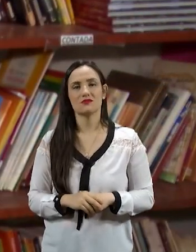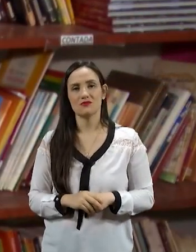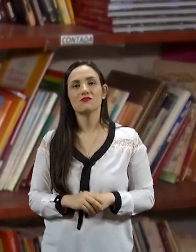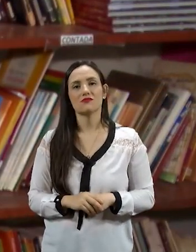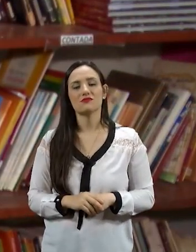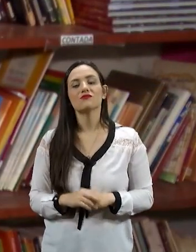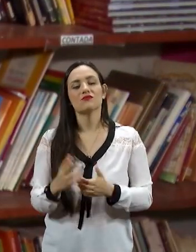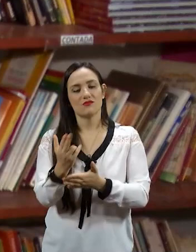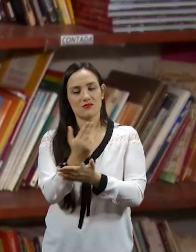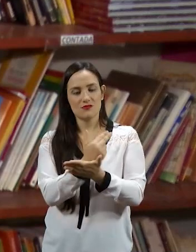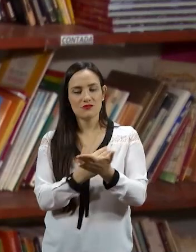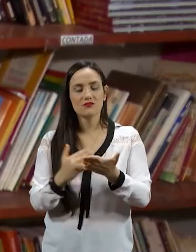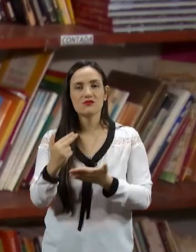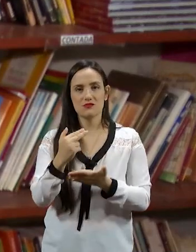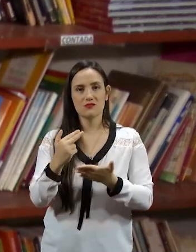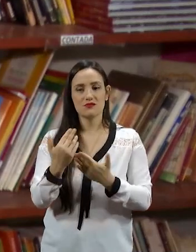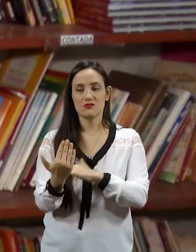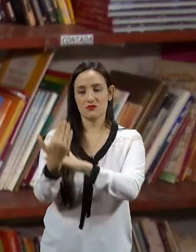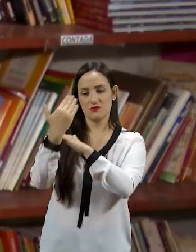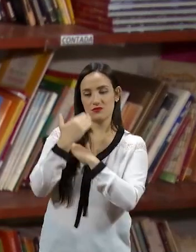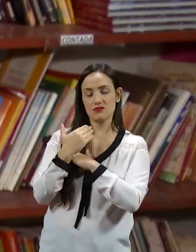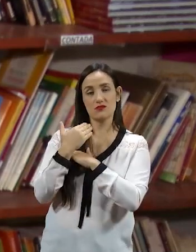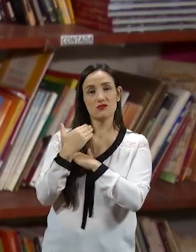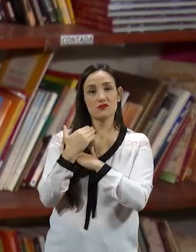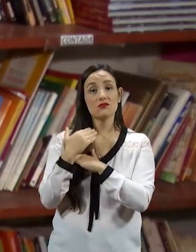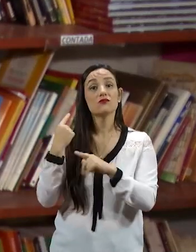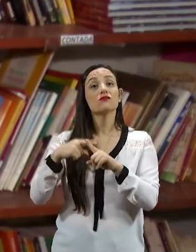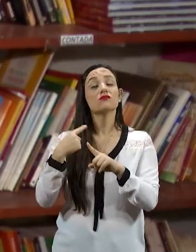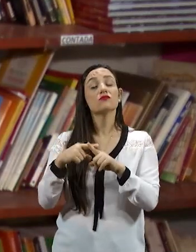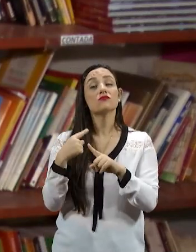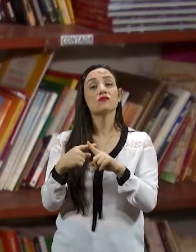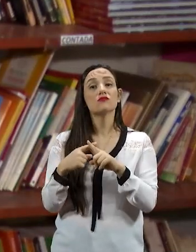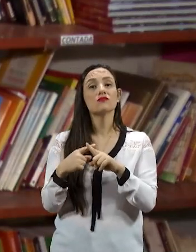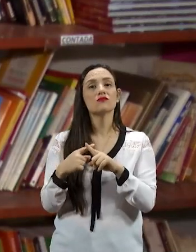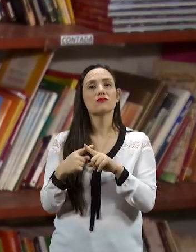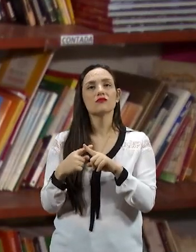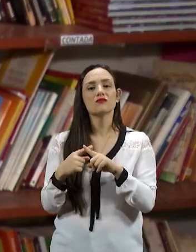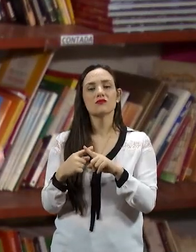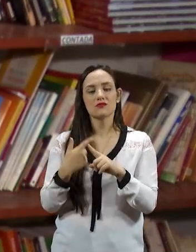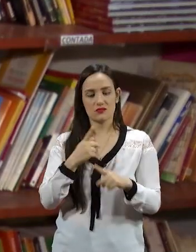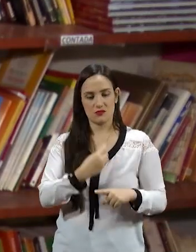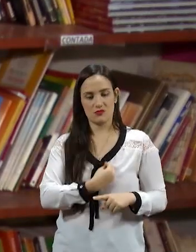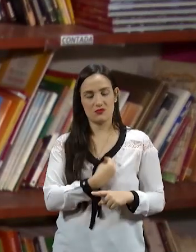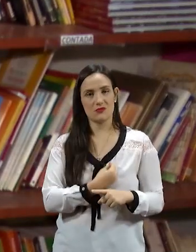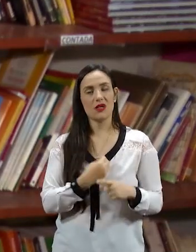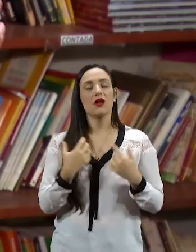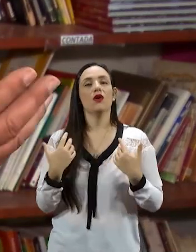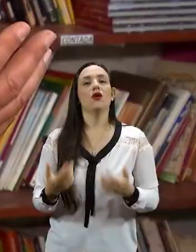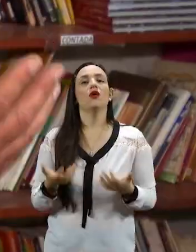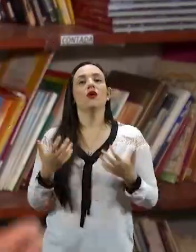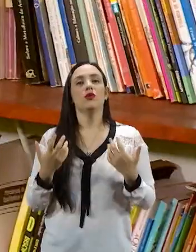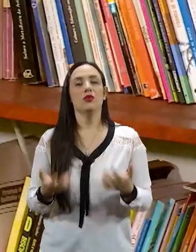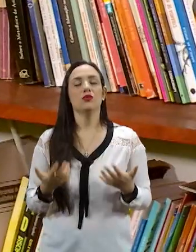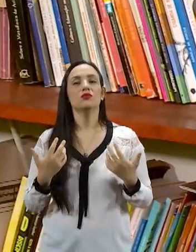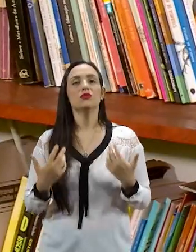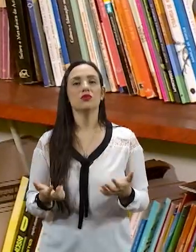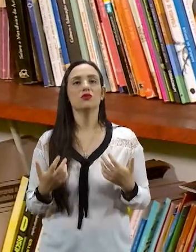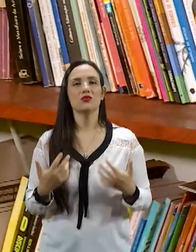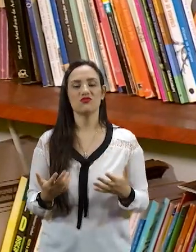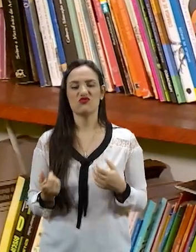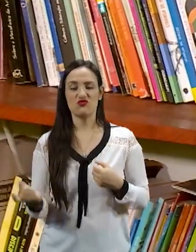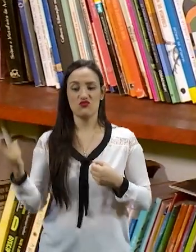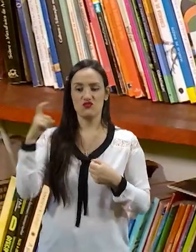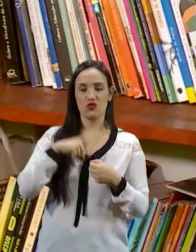arte ela contribui muito no sentido de você tornar a vida, inclusive, mais leve. Vai